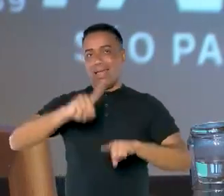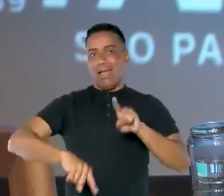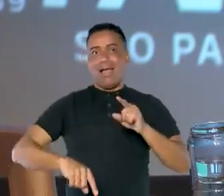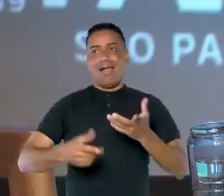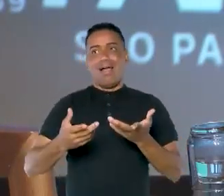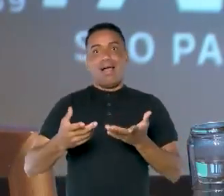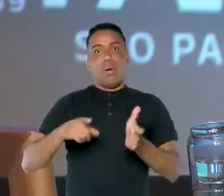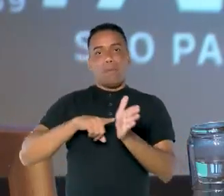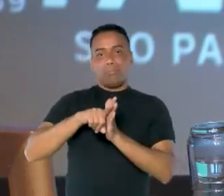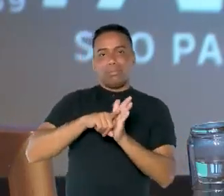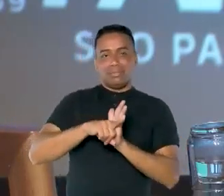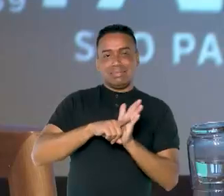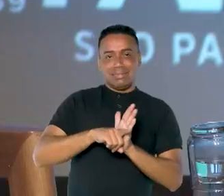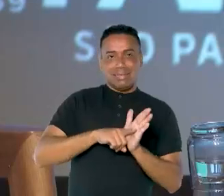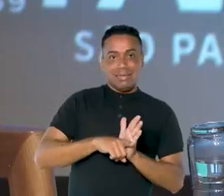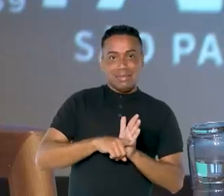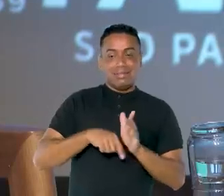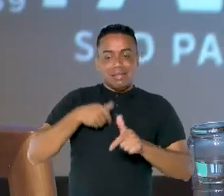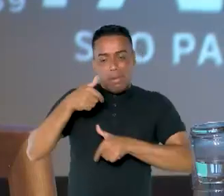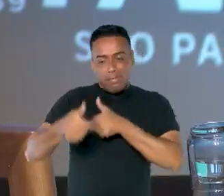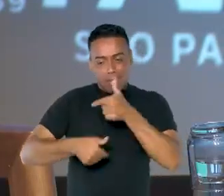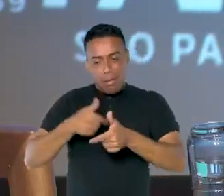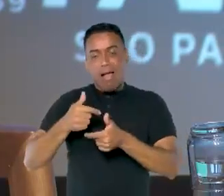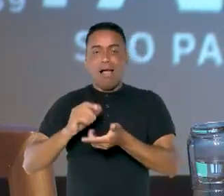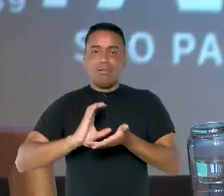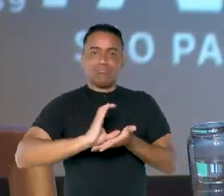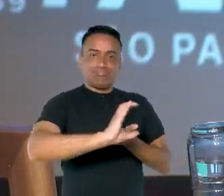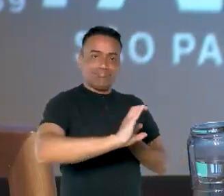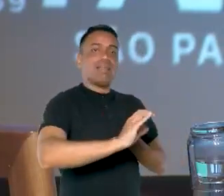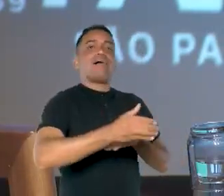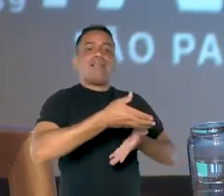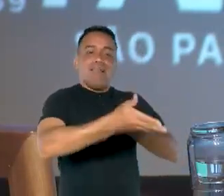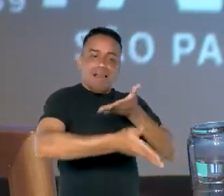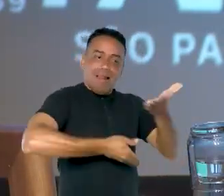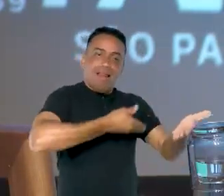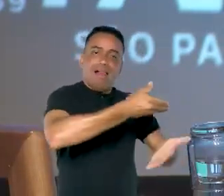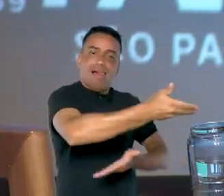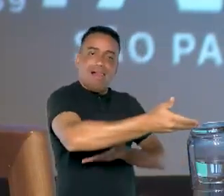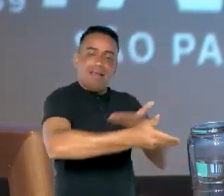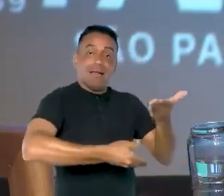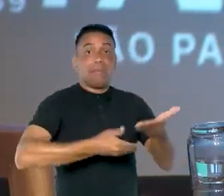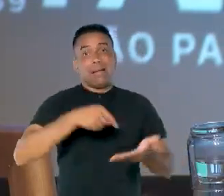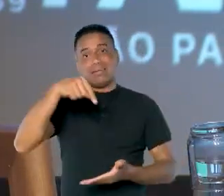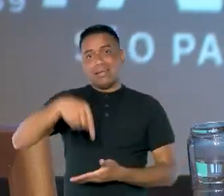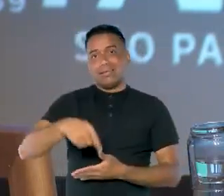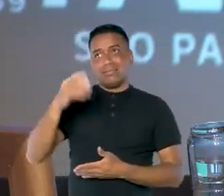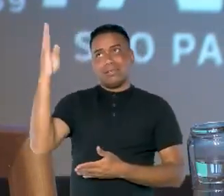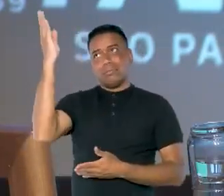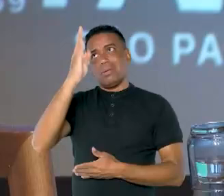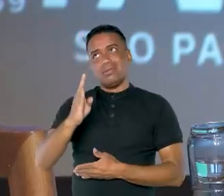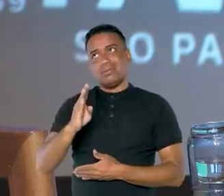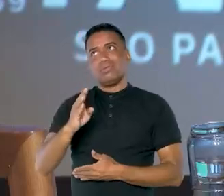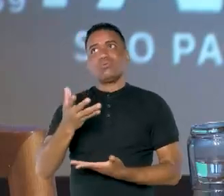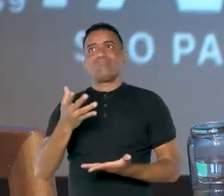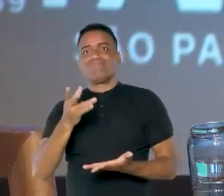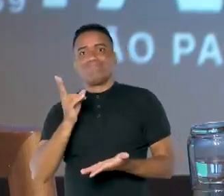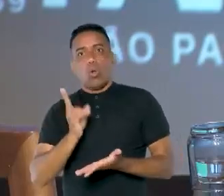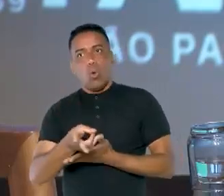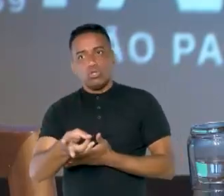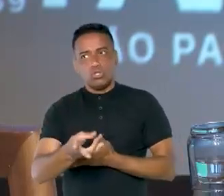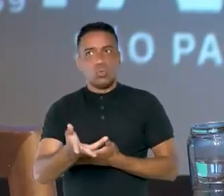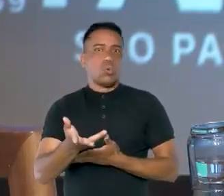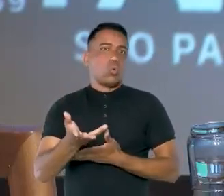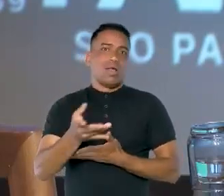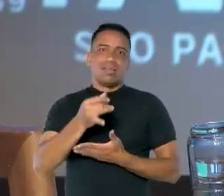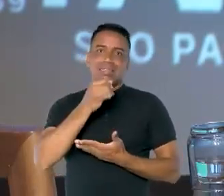materiais da pesquisa e do trabalho. Mas a gente, no Brasil, passou e